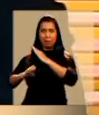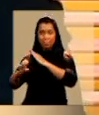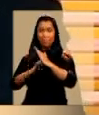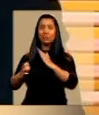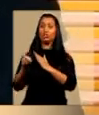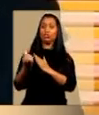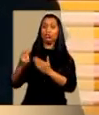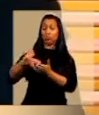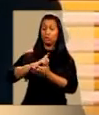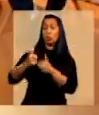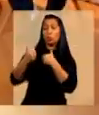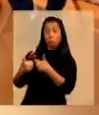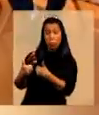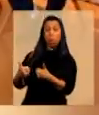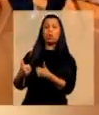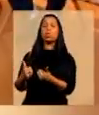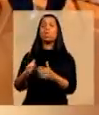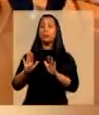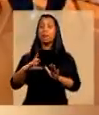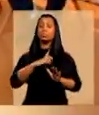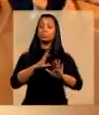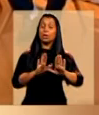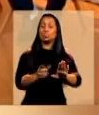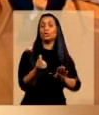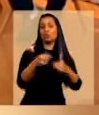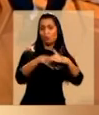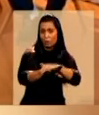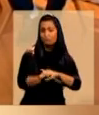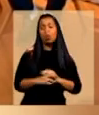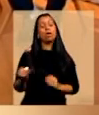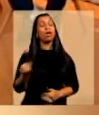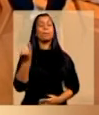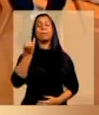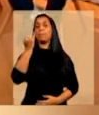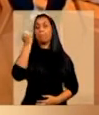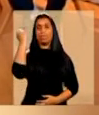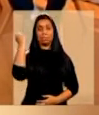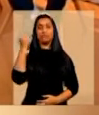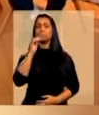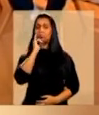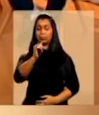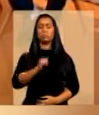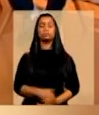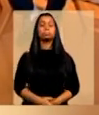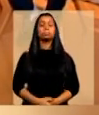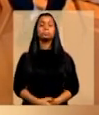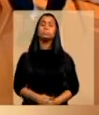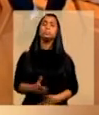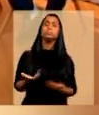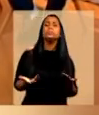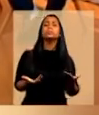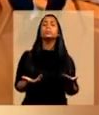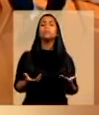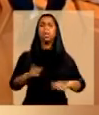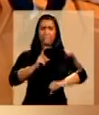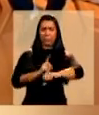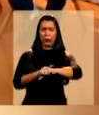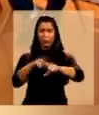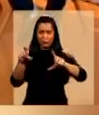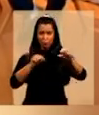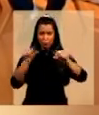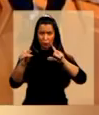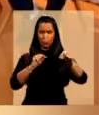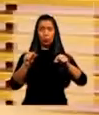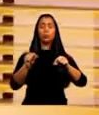dando fluxo de caixa. Perfeito. Positivo, e porém você tem uma reserva. Isso é fundamental e eu recomendo. Perfeito. Leonardo, na hora